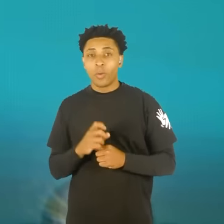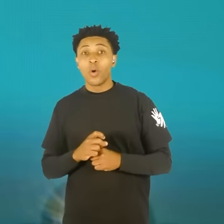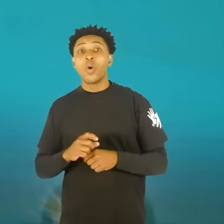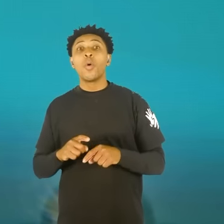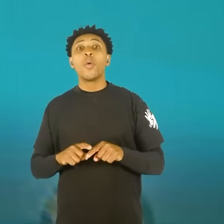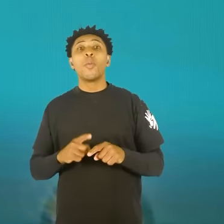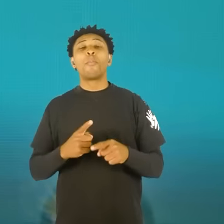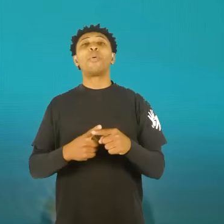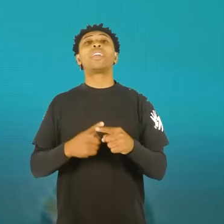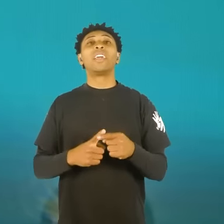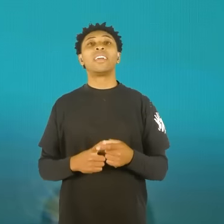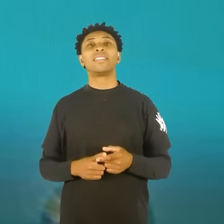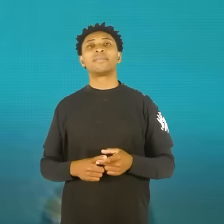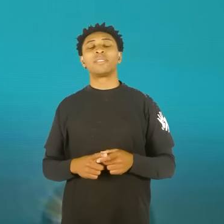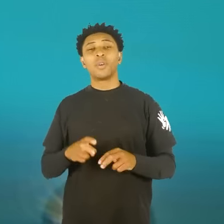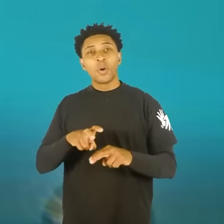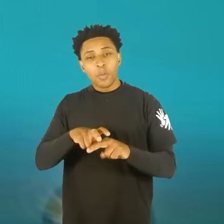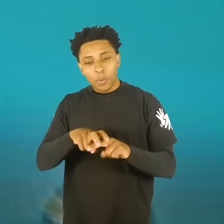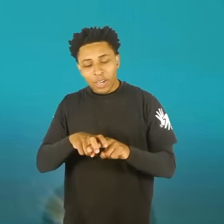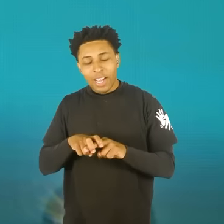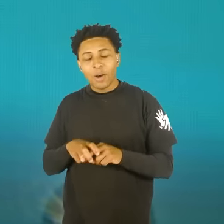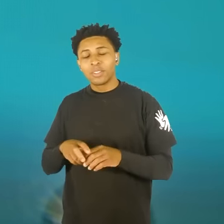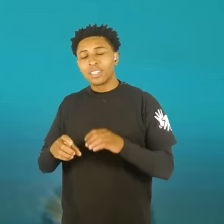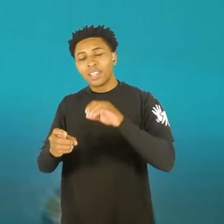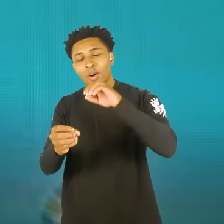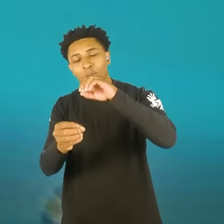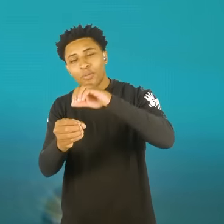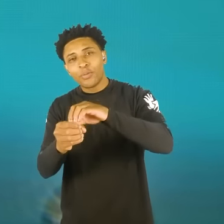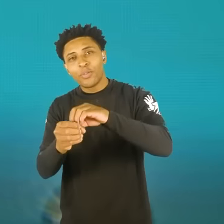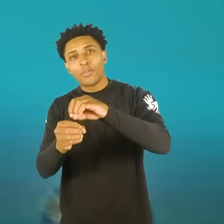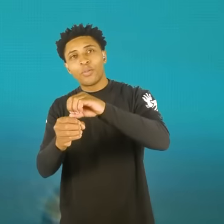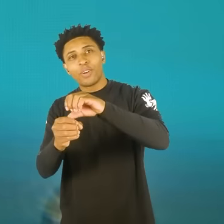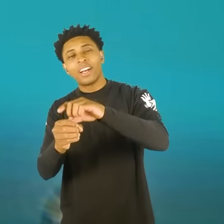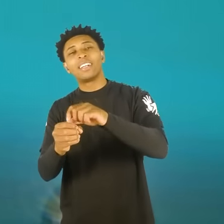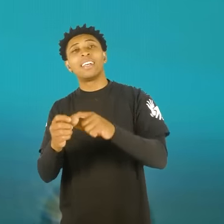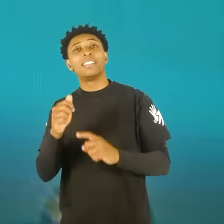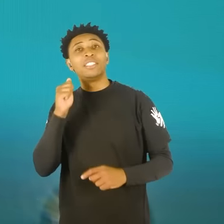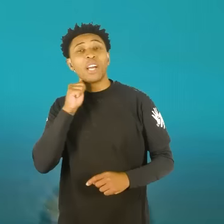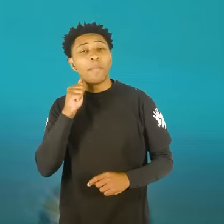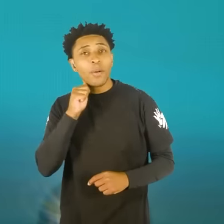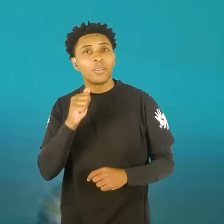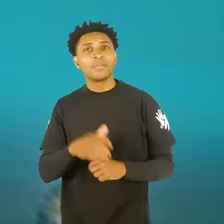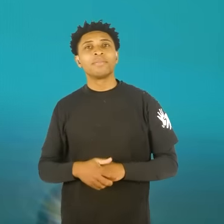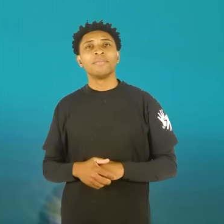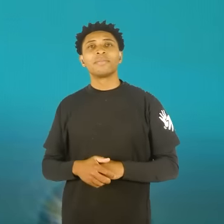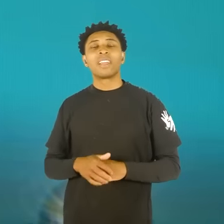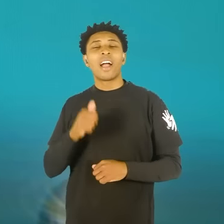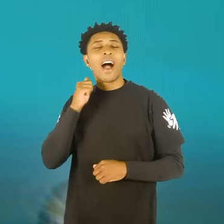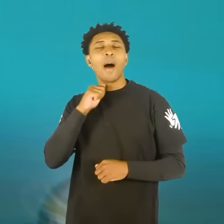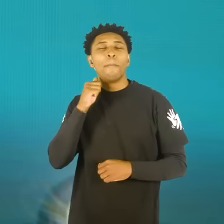alguém entregou uma adoração tão maravilhosa, entregou uma adoração tão sincera, que